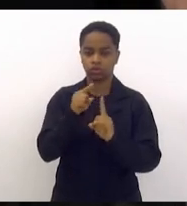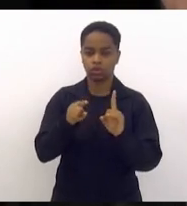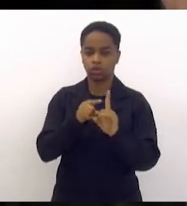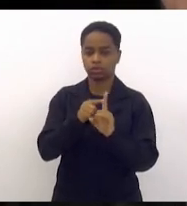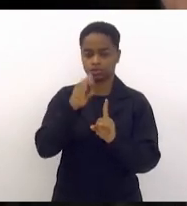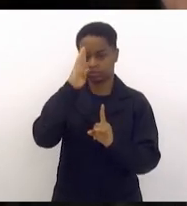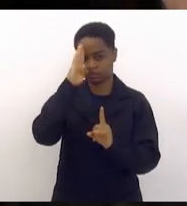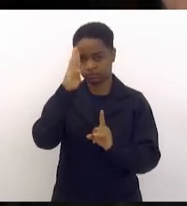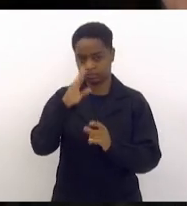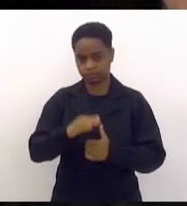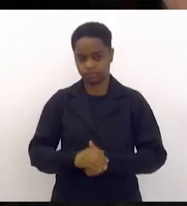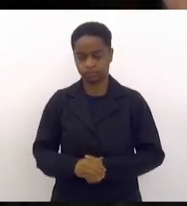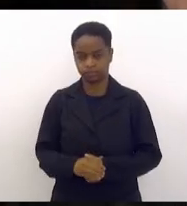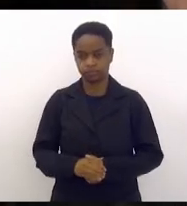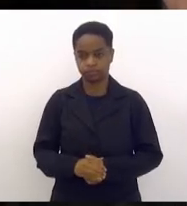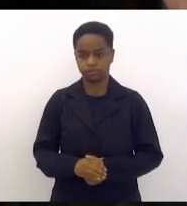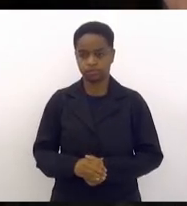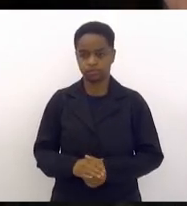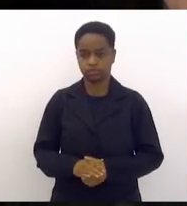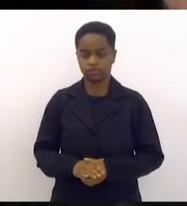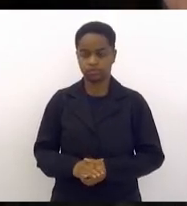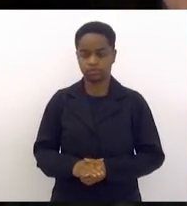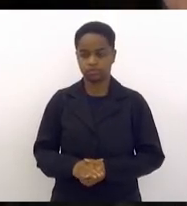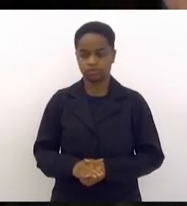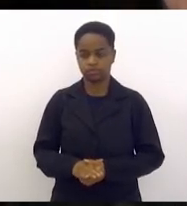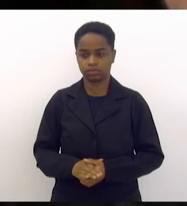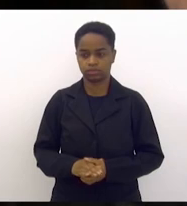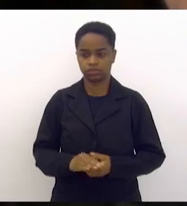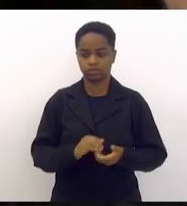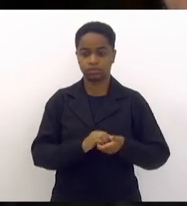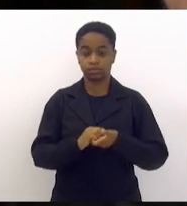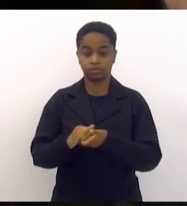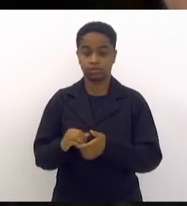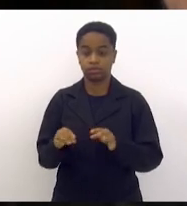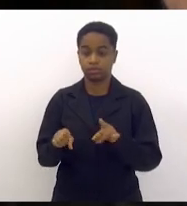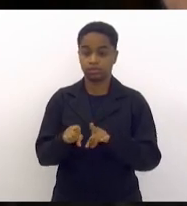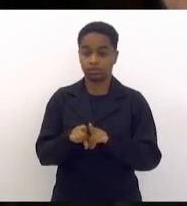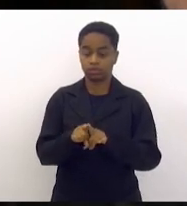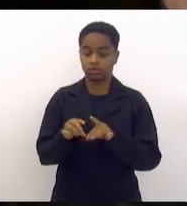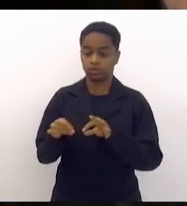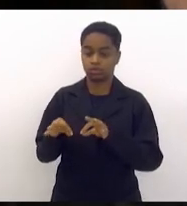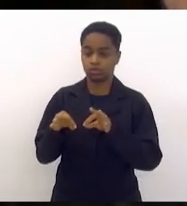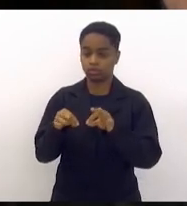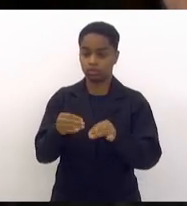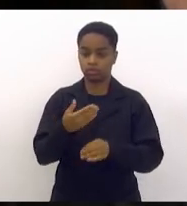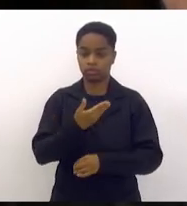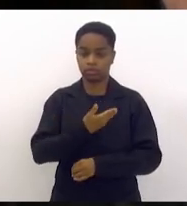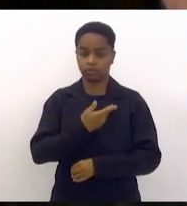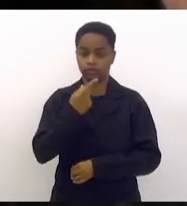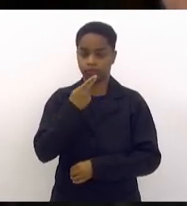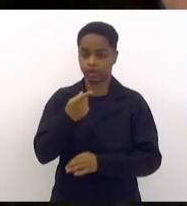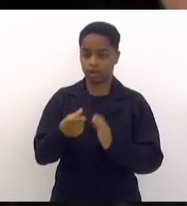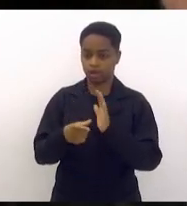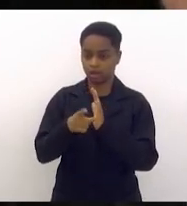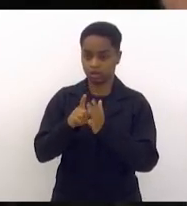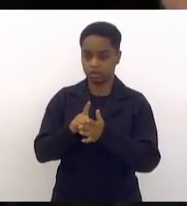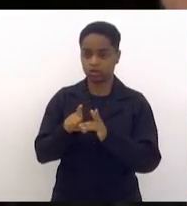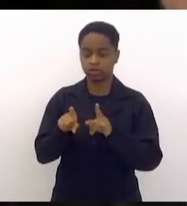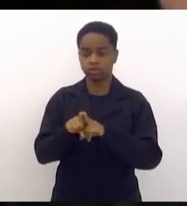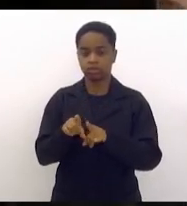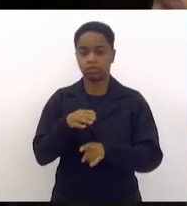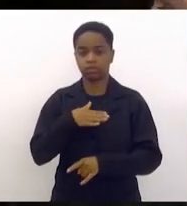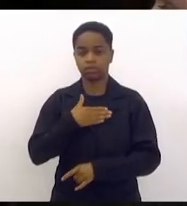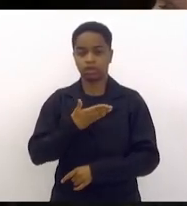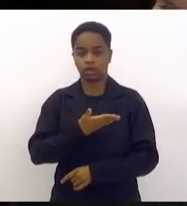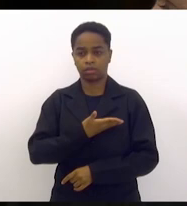final de atendimento saudando também todos os nossos companheiros que já me falaram aqui na mesa os meus companheiros e amigos